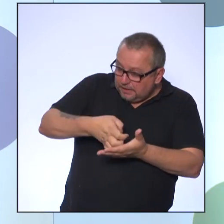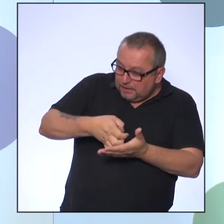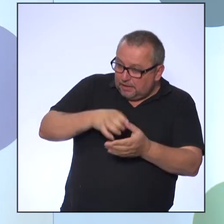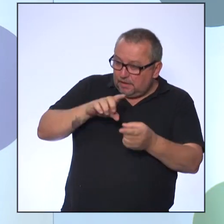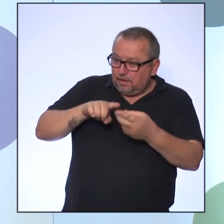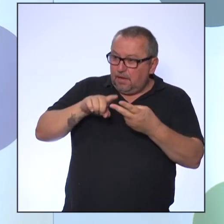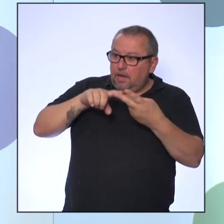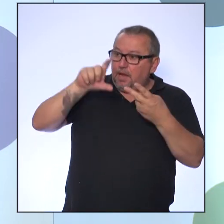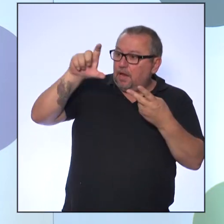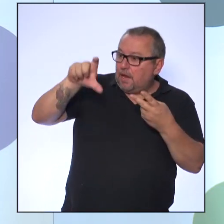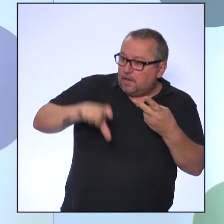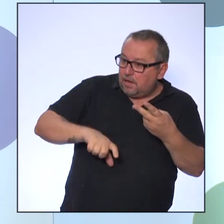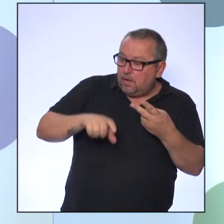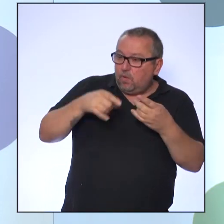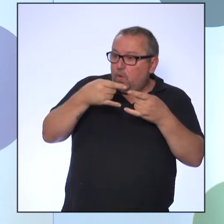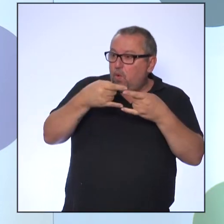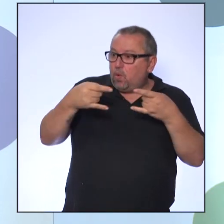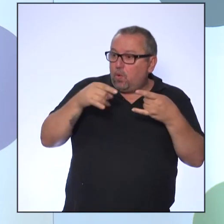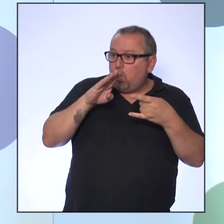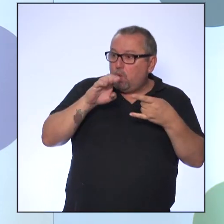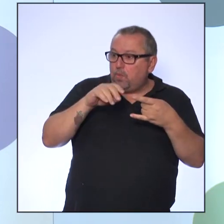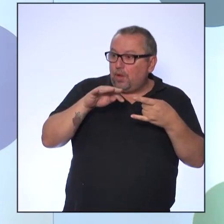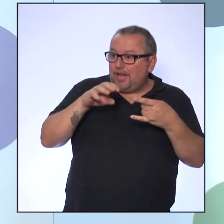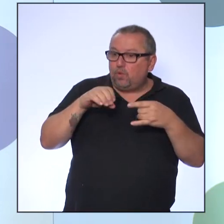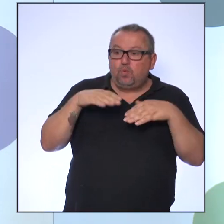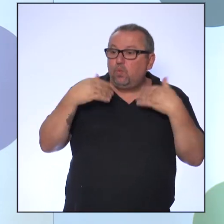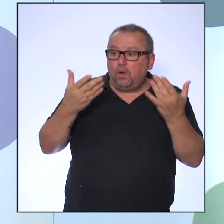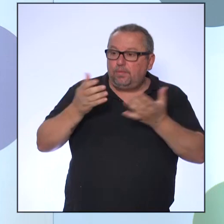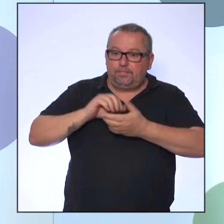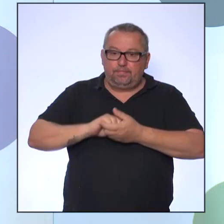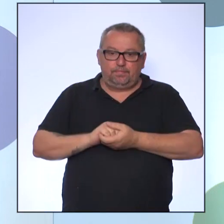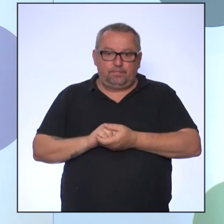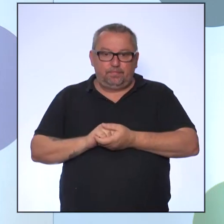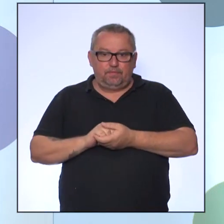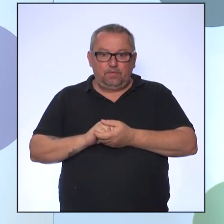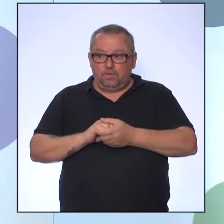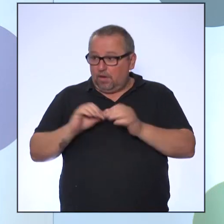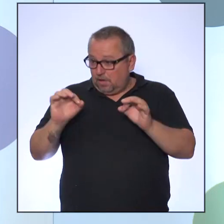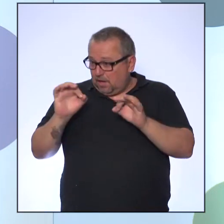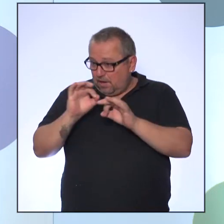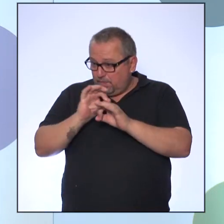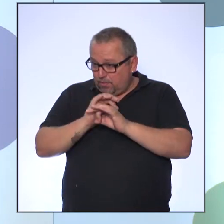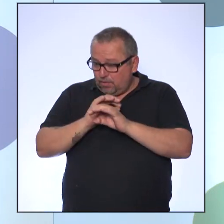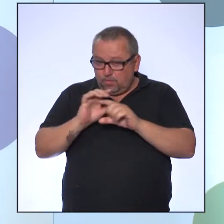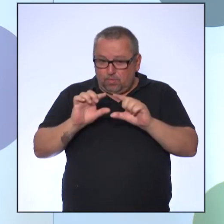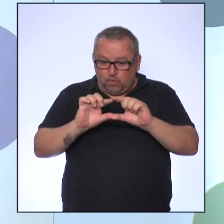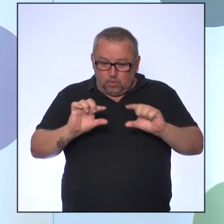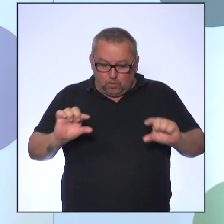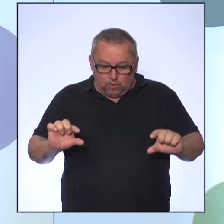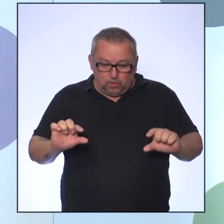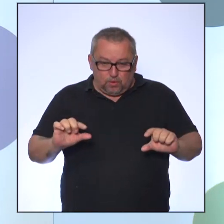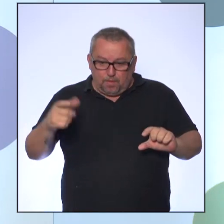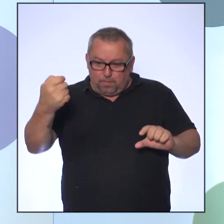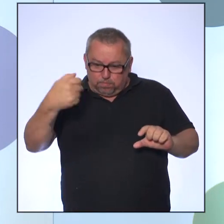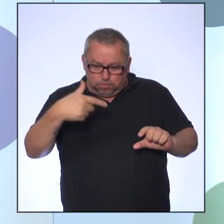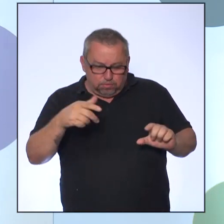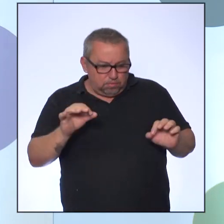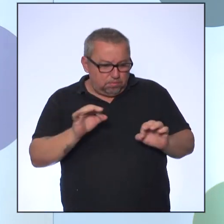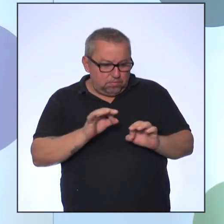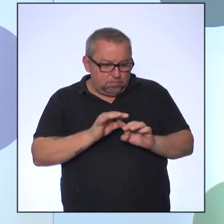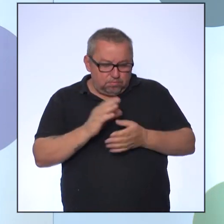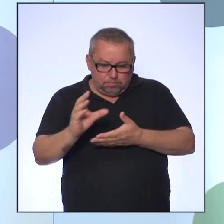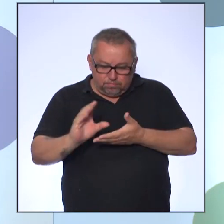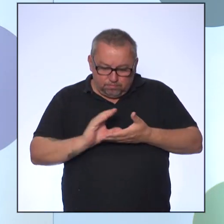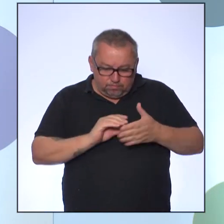vista, com boleto ou no cartão de crédito. Feito isso, efetua-se o procedimento do pagamento e, após